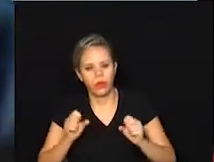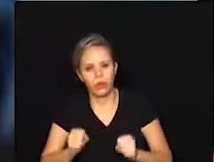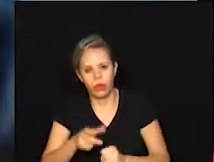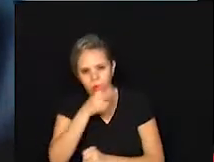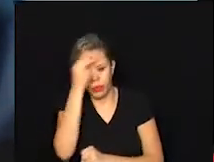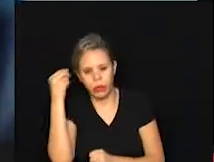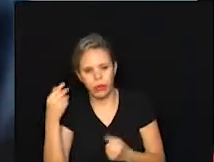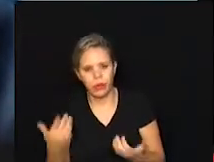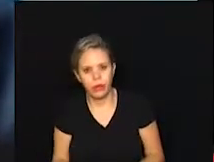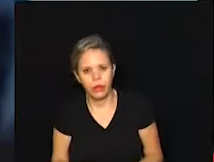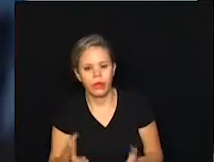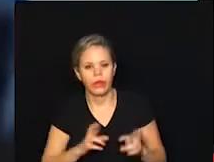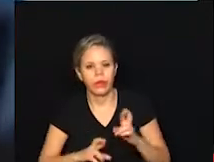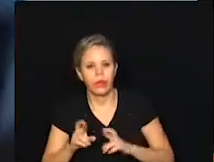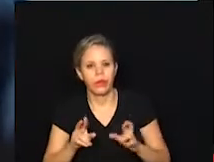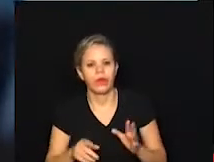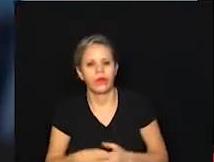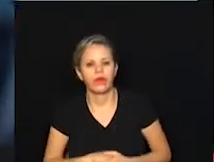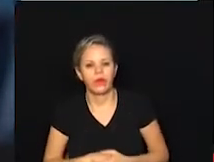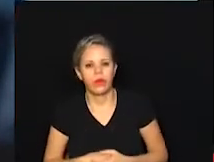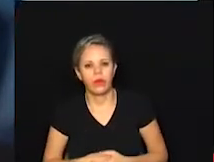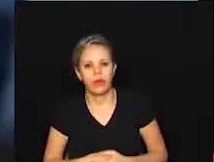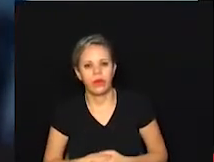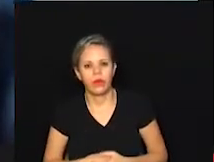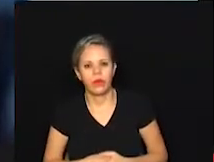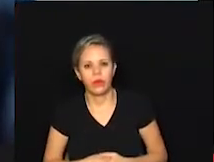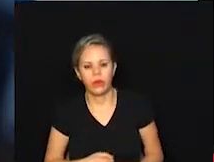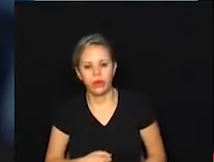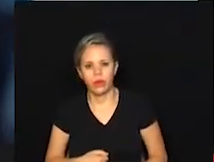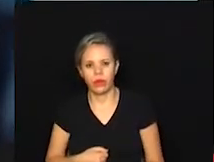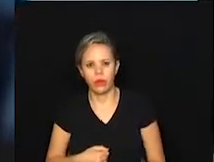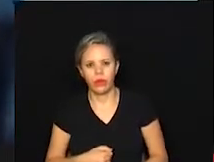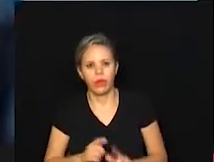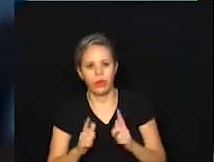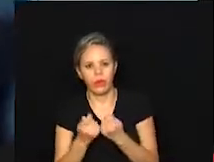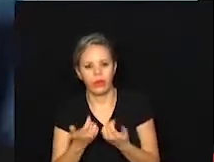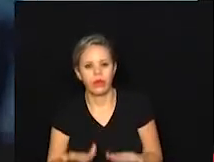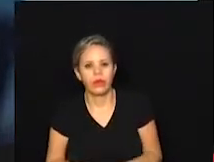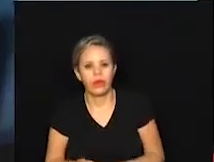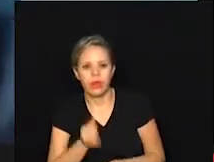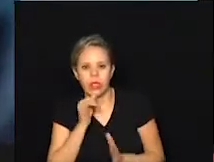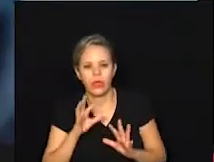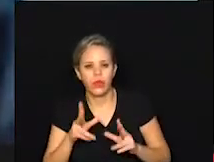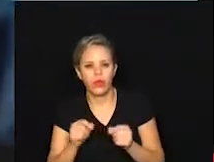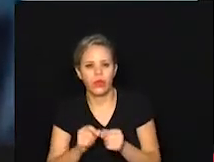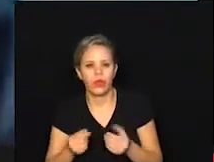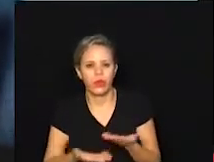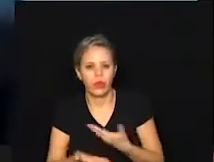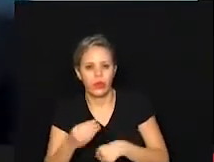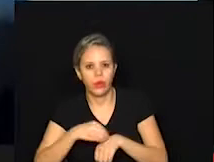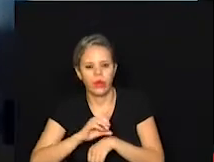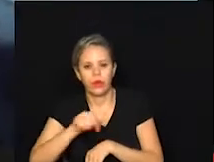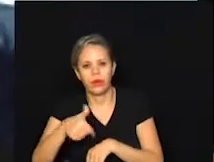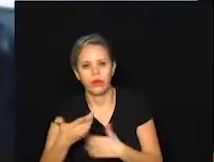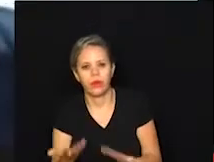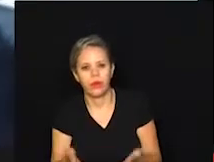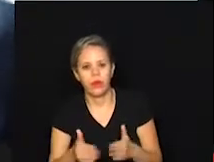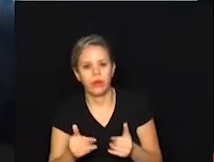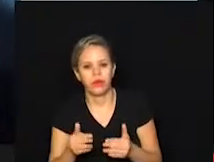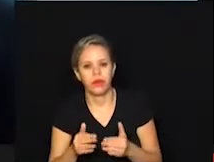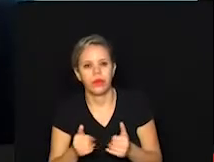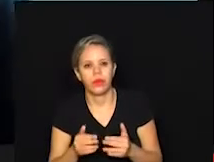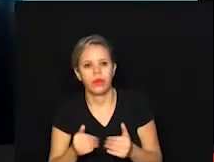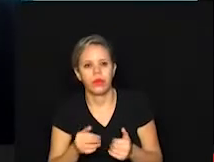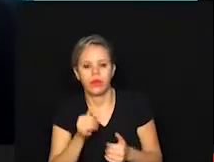público e fiscalizar também essa gestão. Então, tudo que vem depois, né, se a gente pediu,